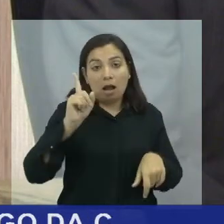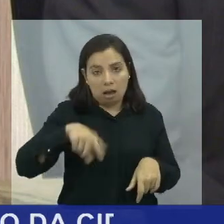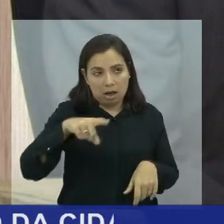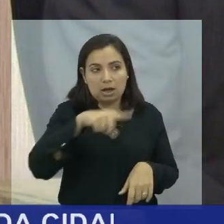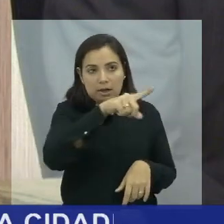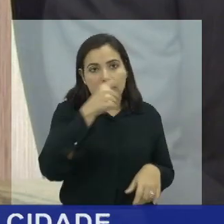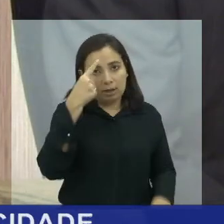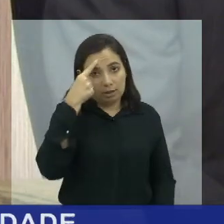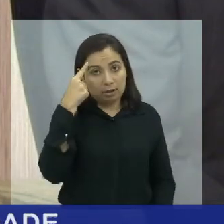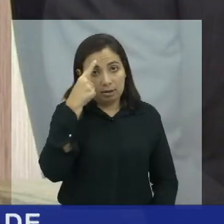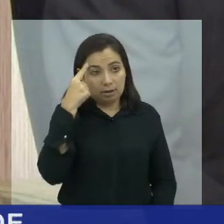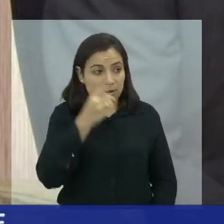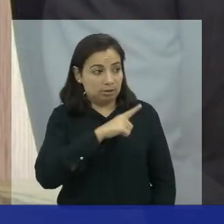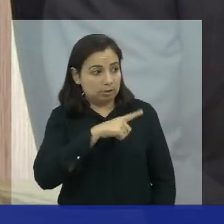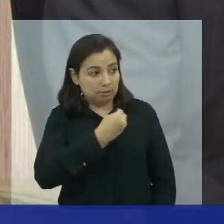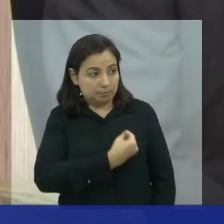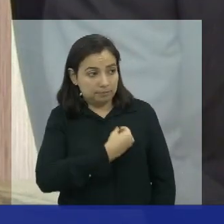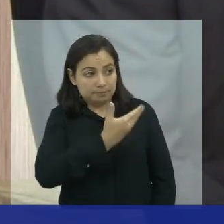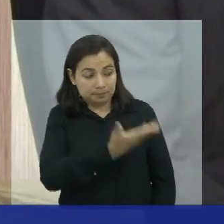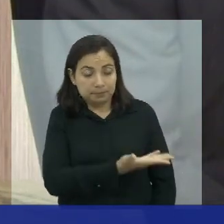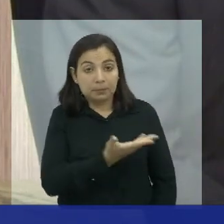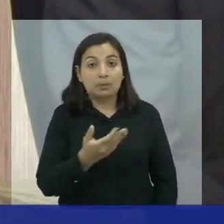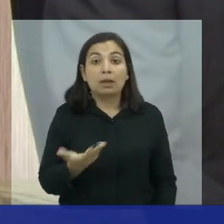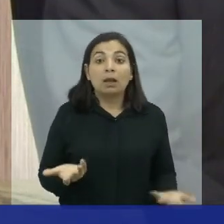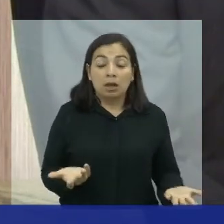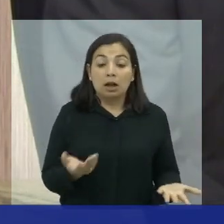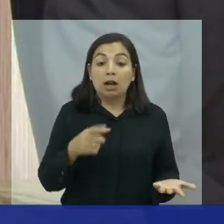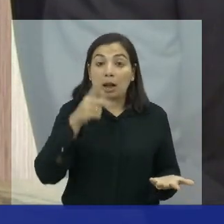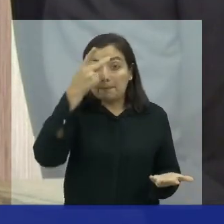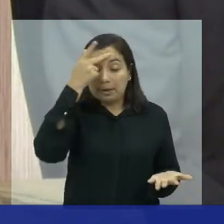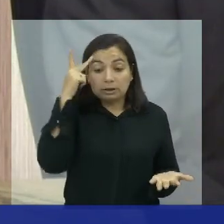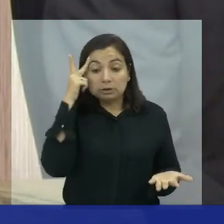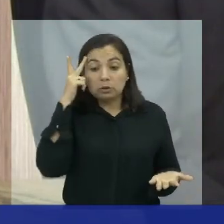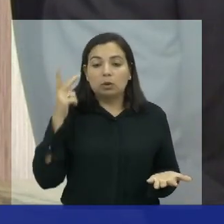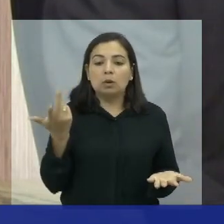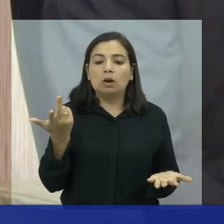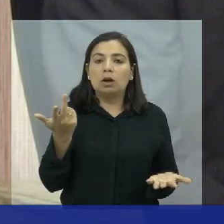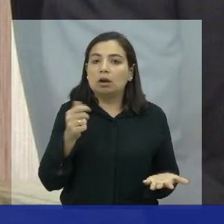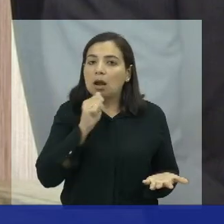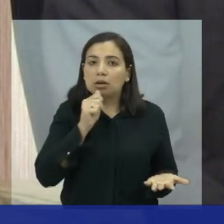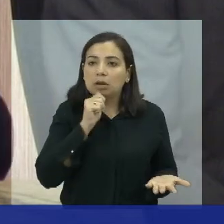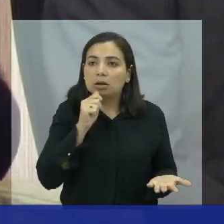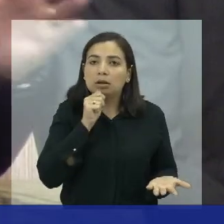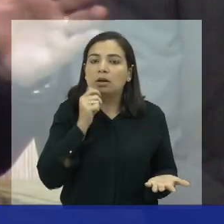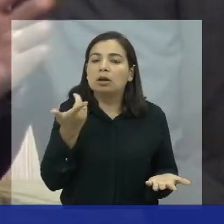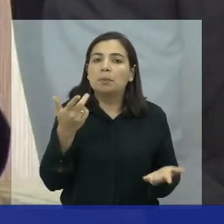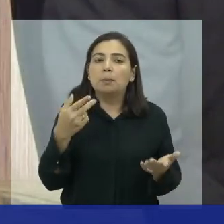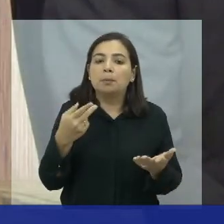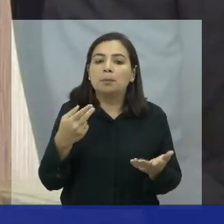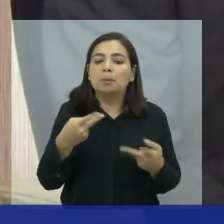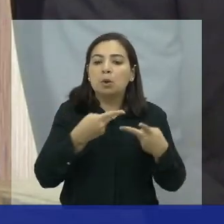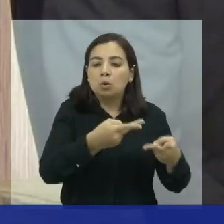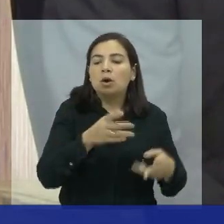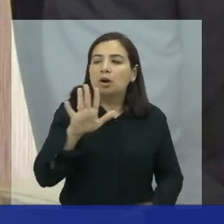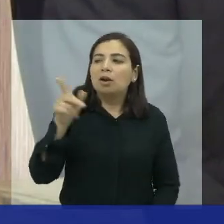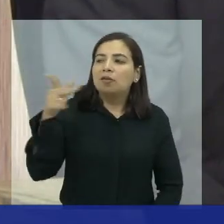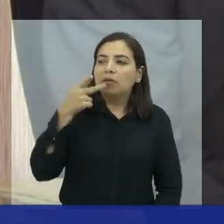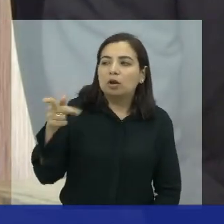lado. As pessoas que ainda não tenham procurado, porque, como disse a doutora